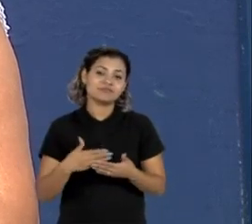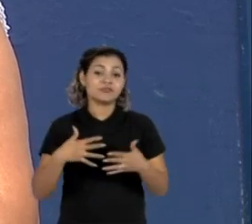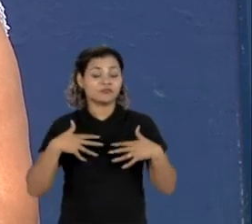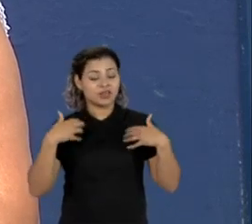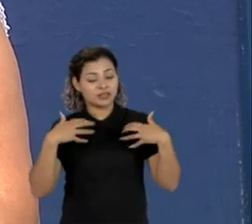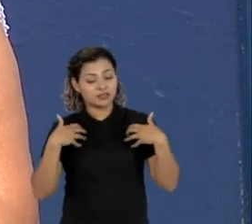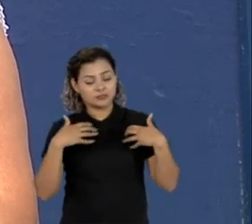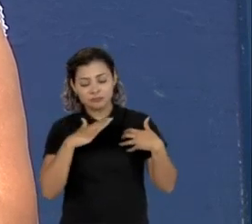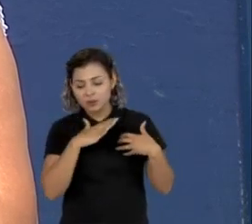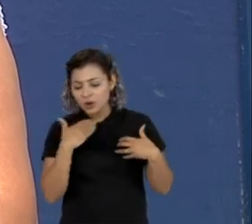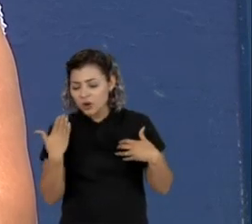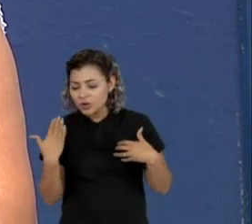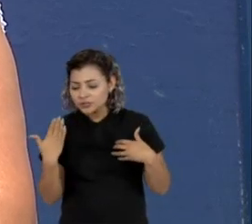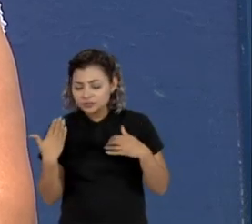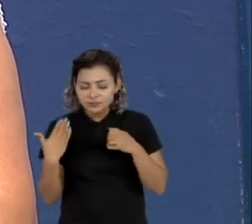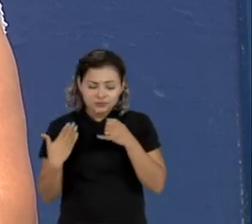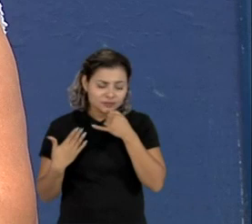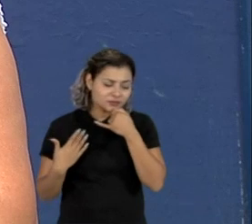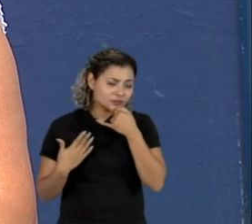Felicidade, morte,